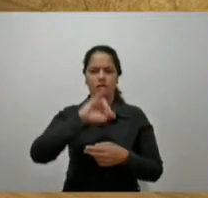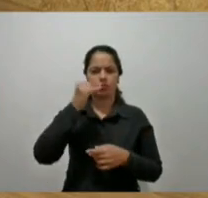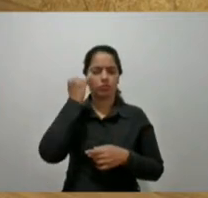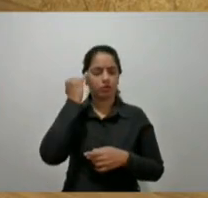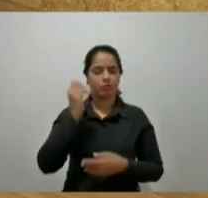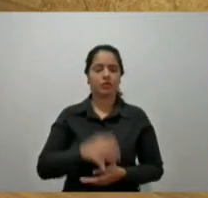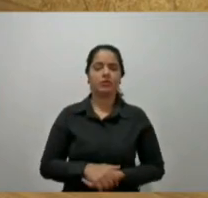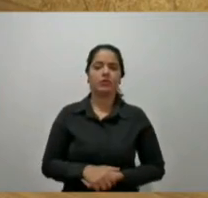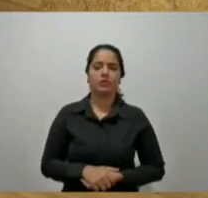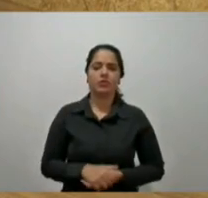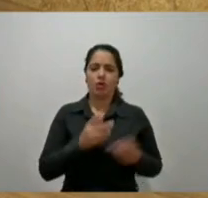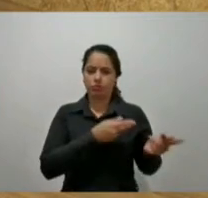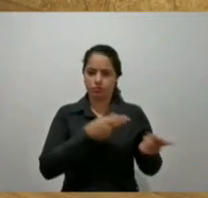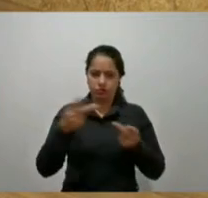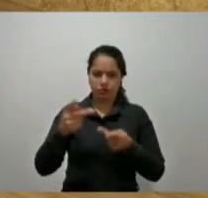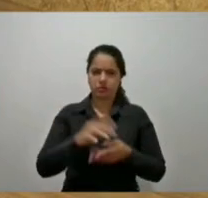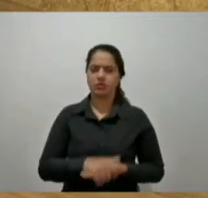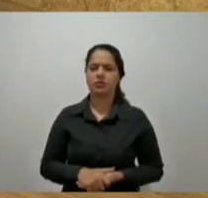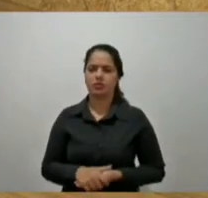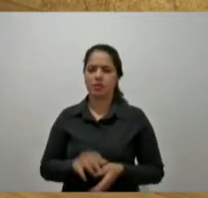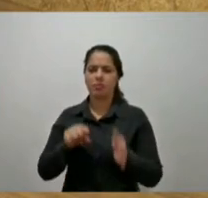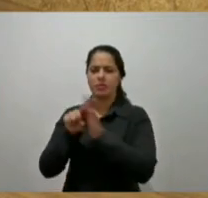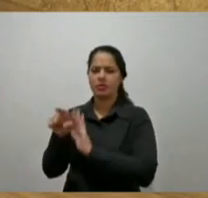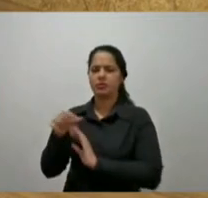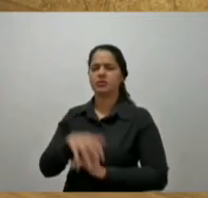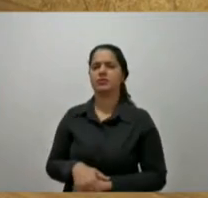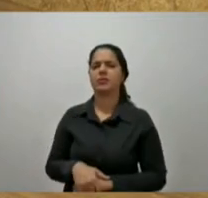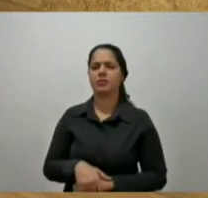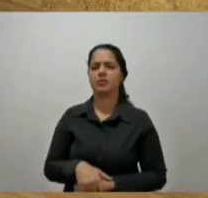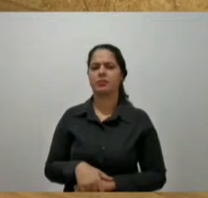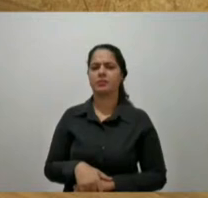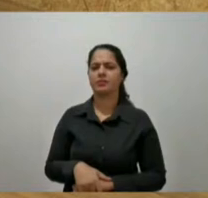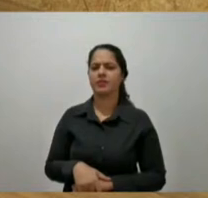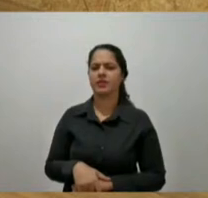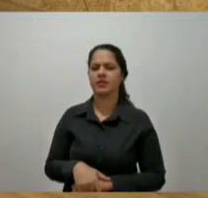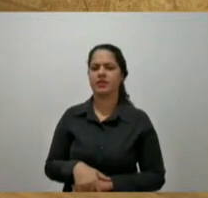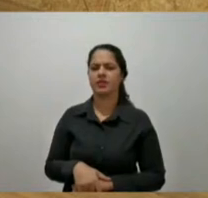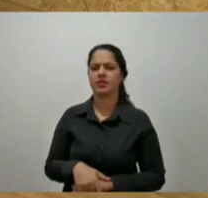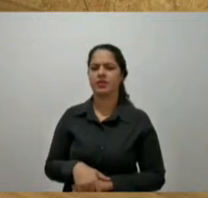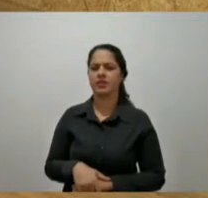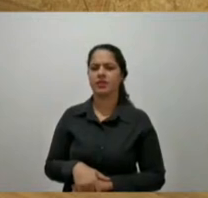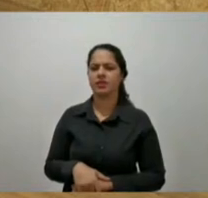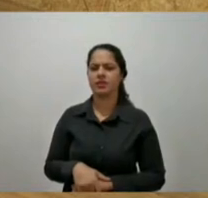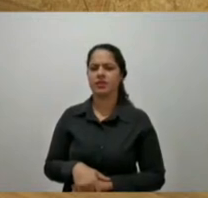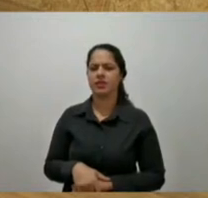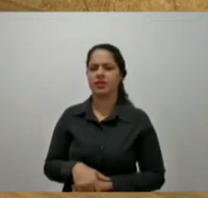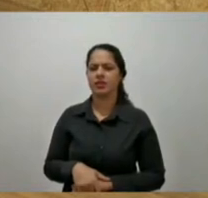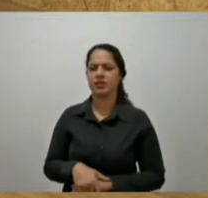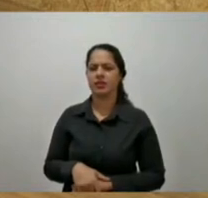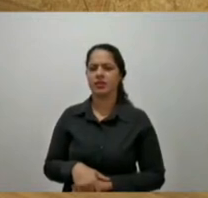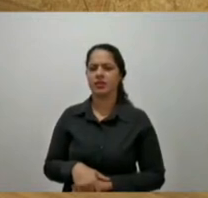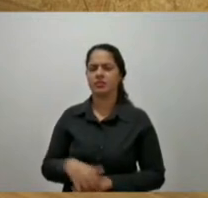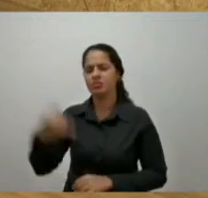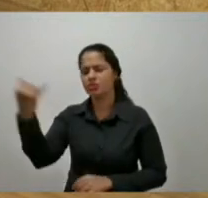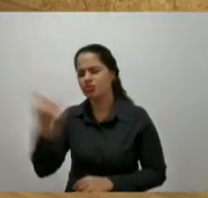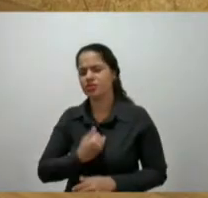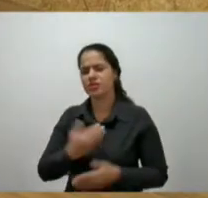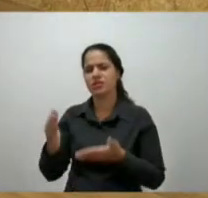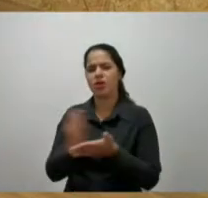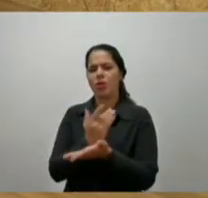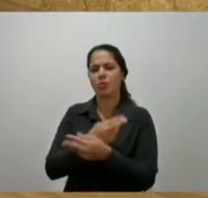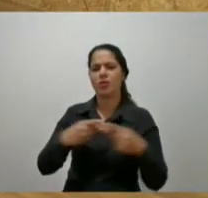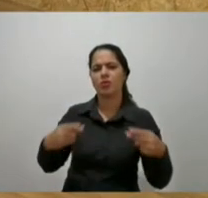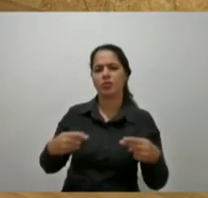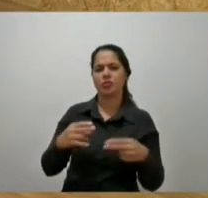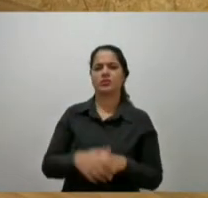né, me dê uma dica para os negócios, isso há 30 anos atrás. E o Morita falou assim, que era um dos maiores empresários